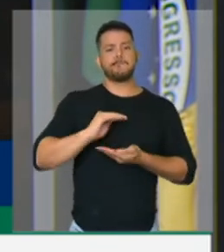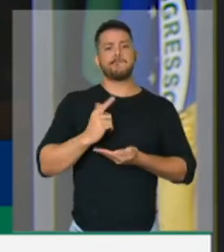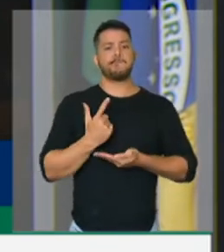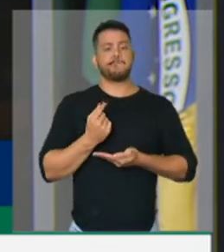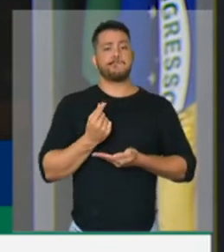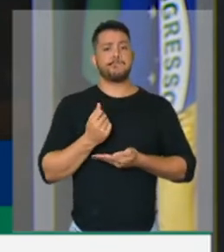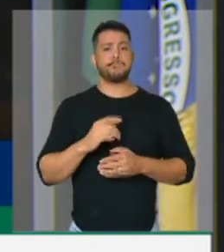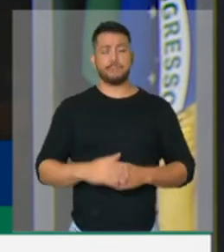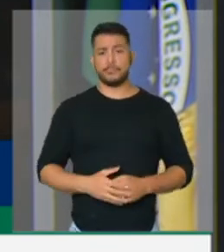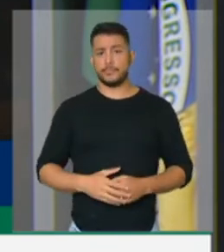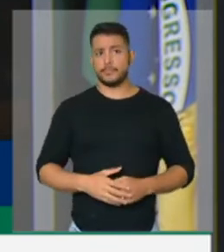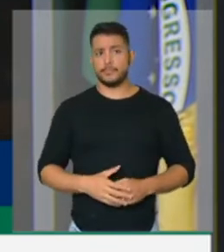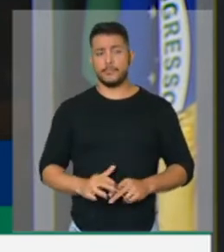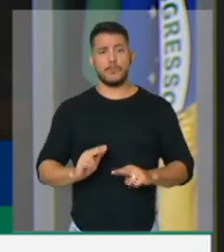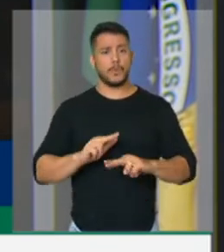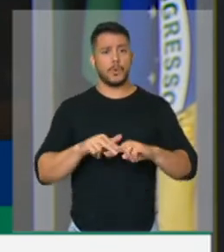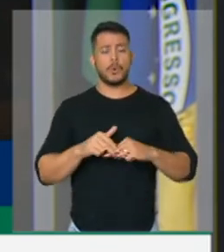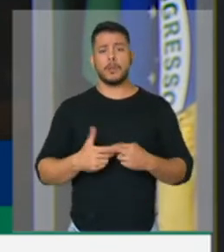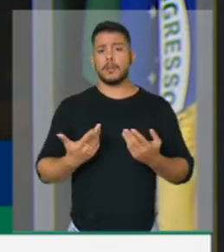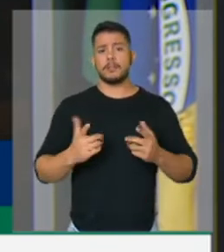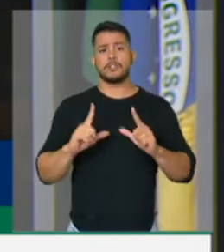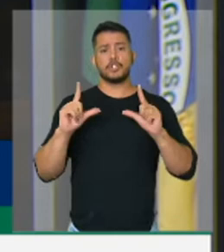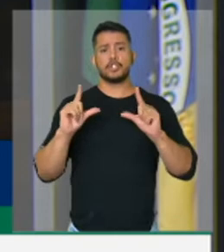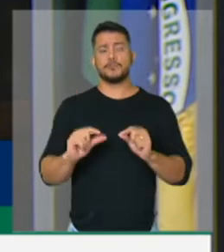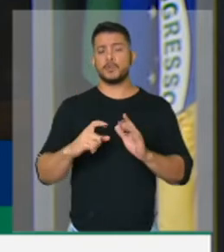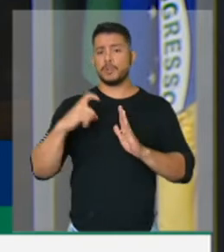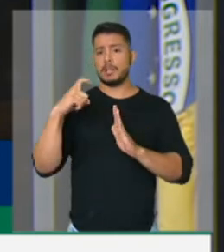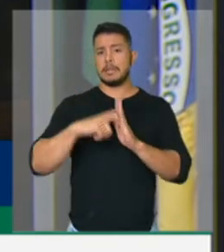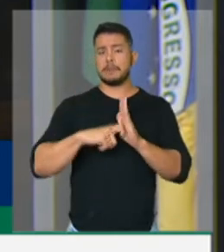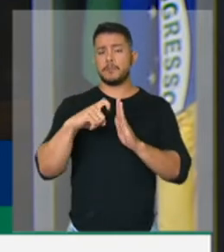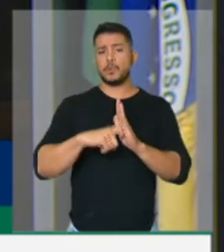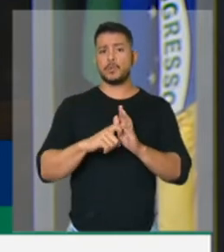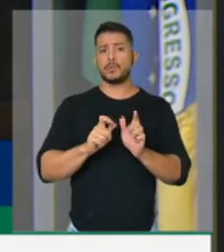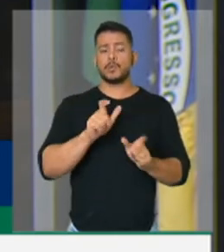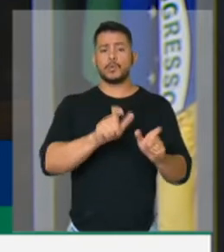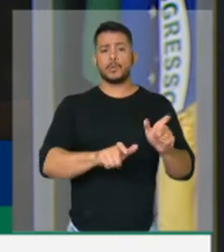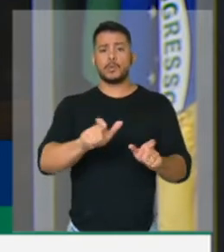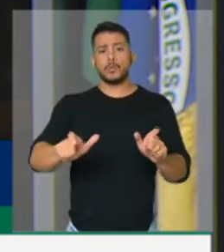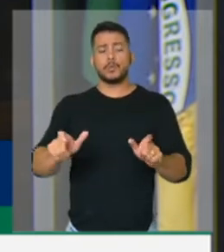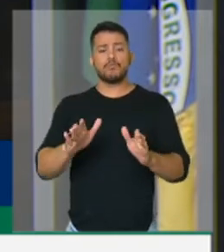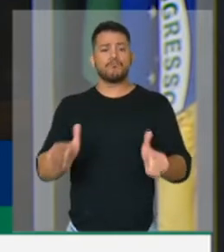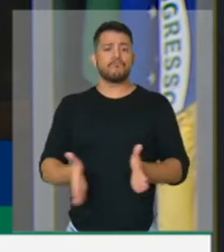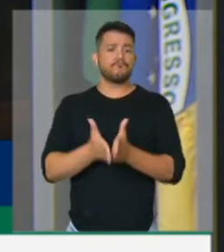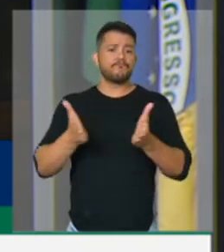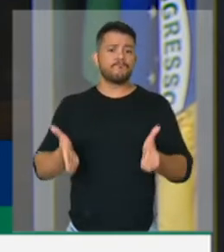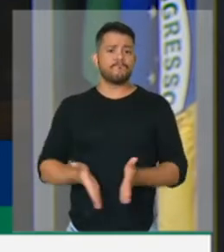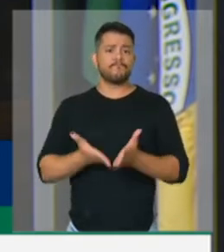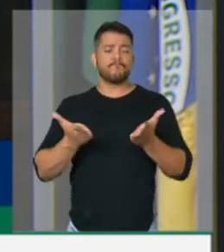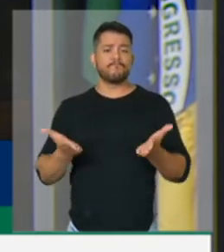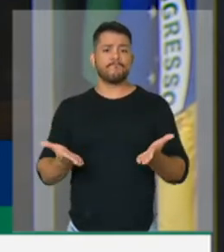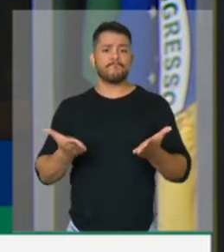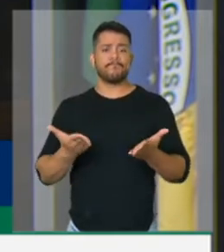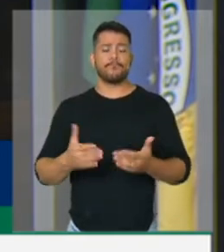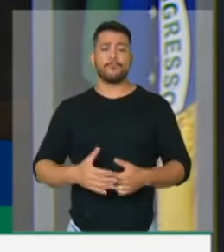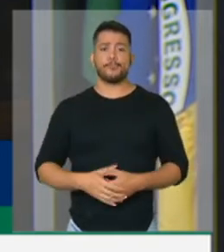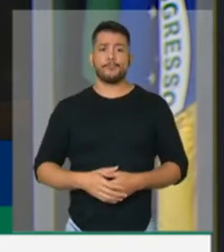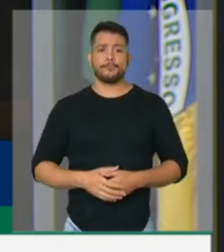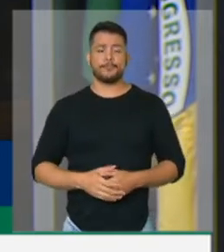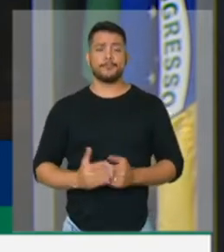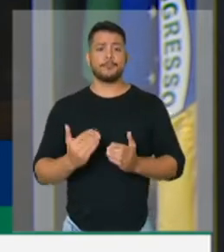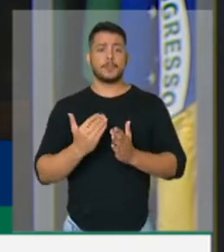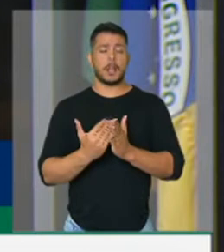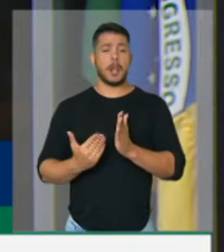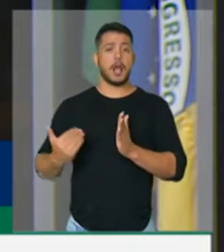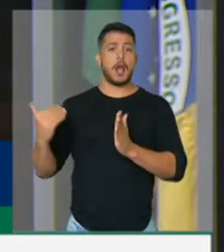muito pouco a tributação de cidadãos mais pobres, enquanto aumenta de